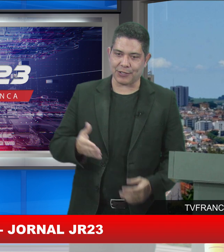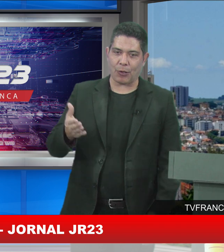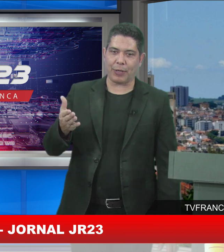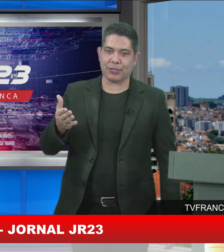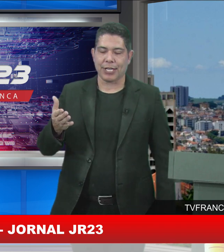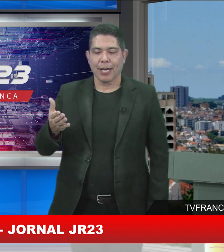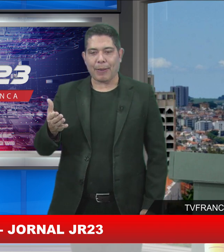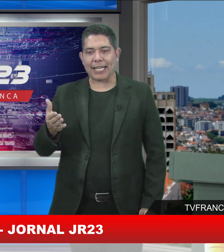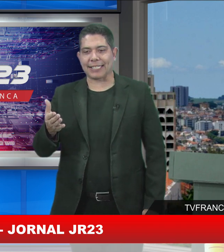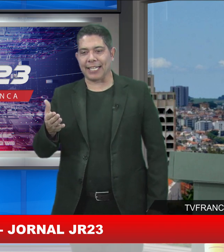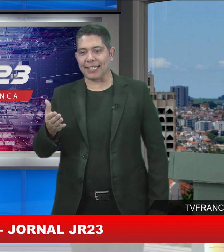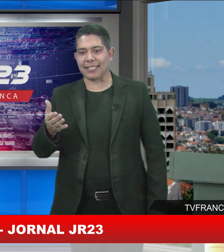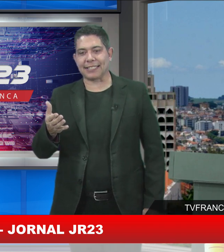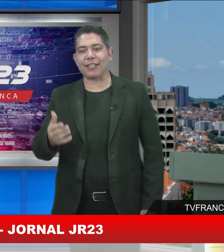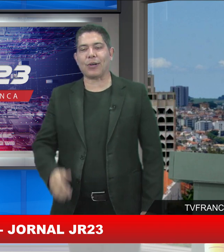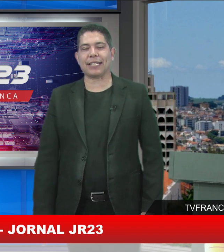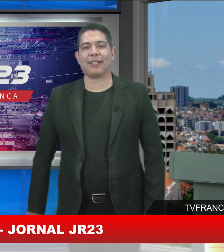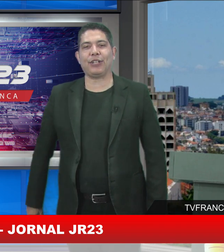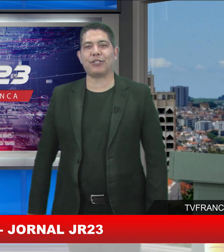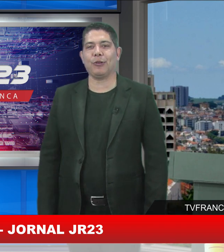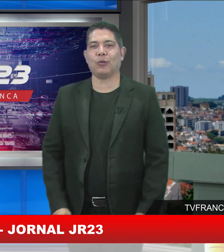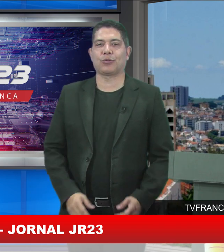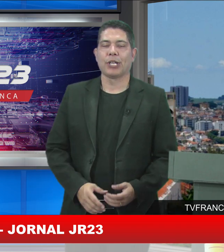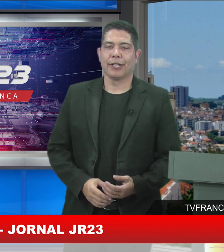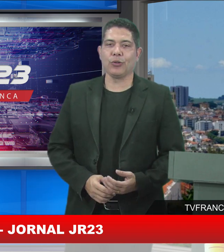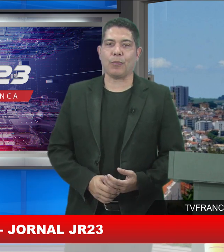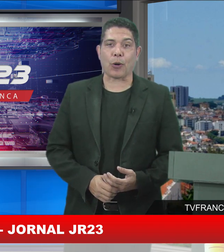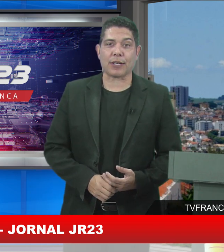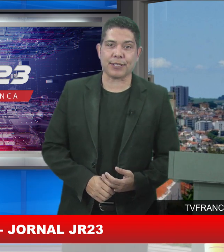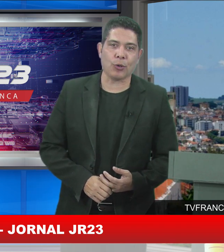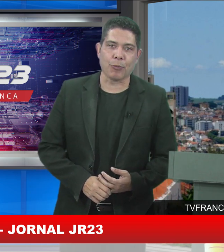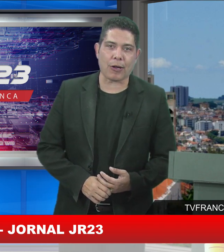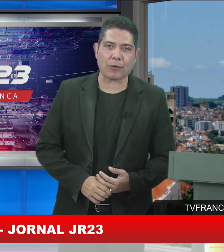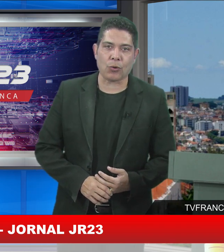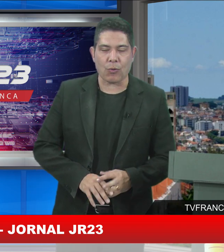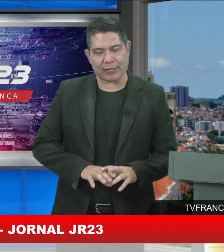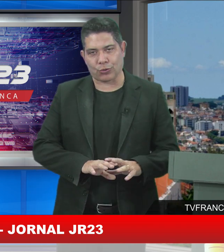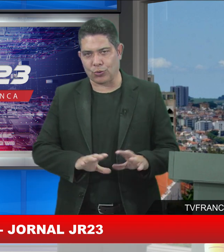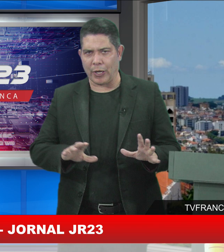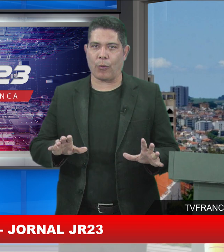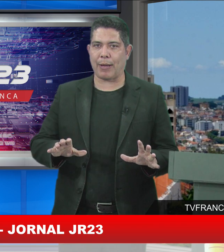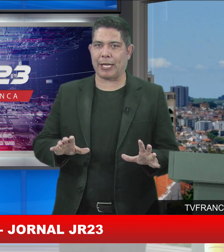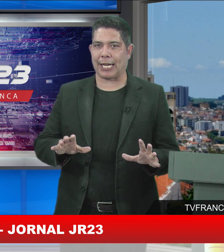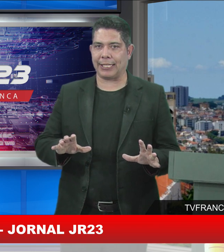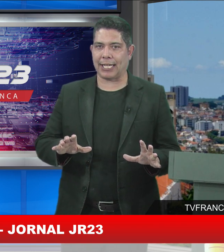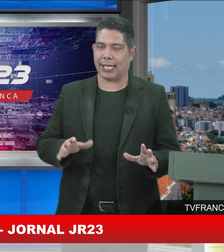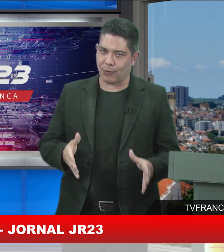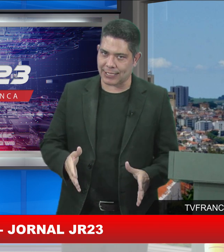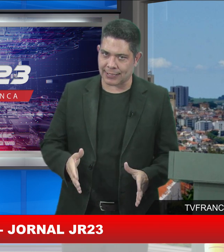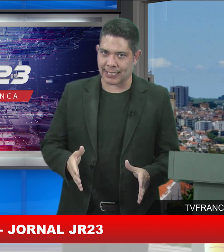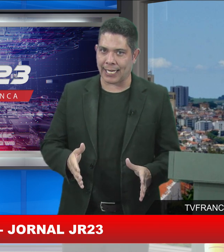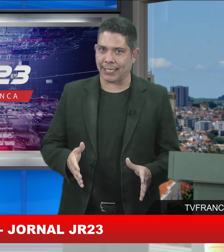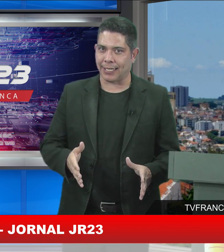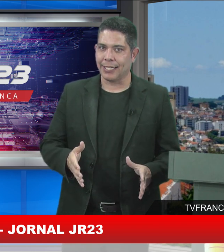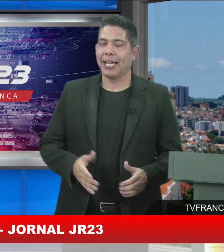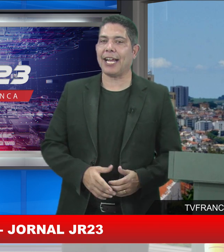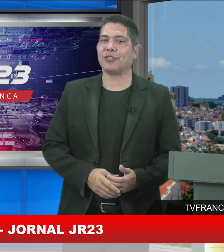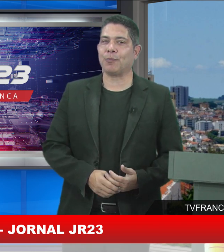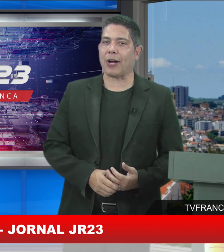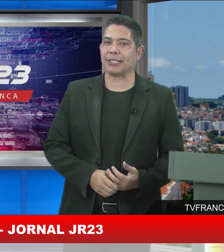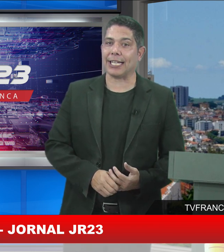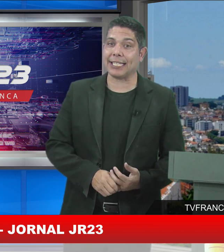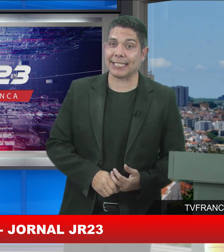importante, principalmente para as crianças. 7h20. No próximo bloco, o assunto não é brincadeira, é coisa séria.